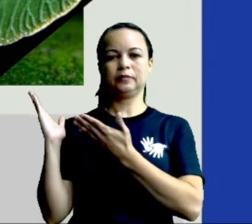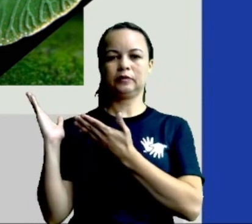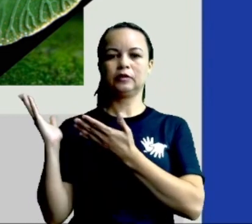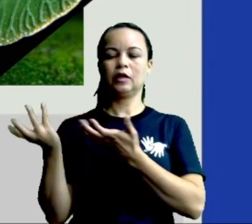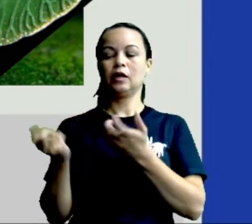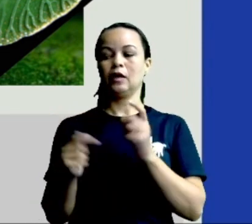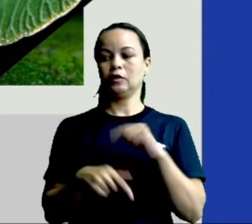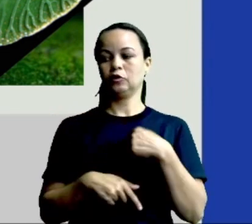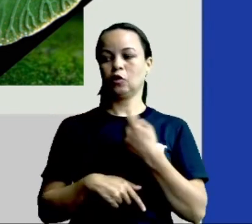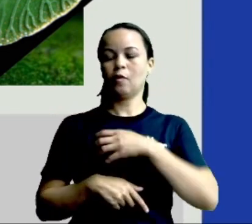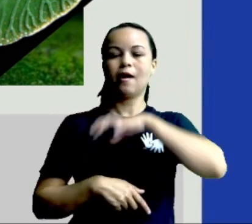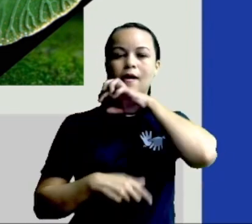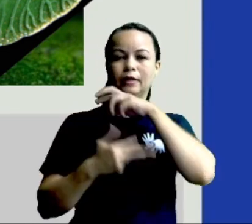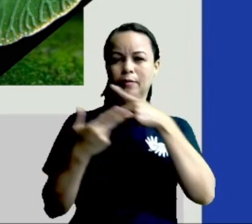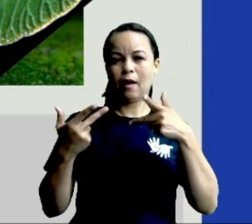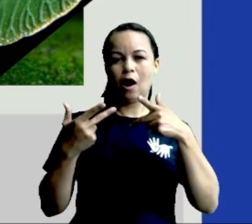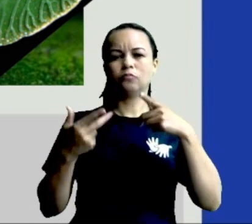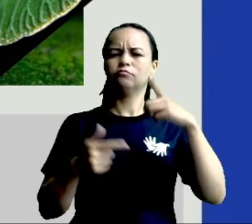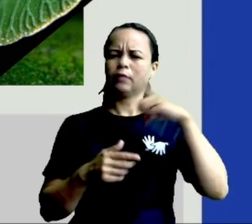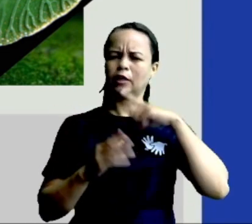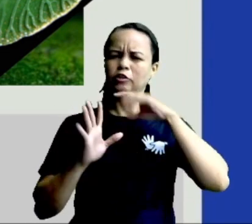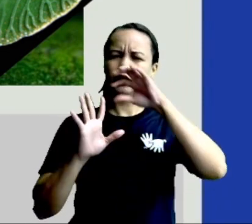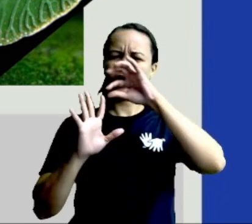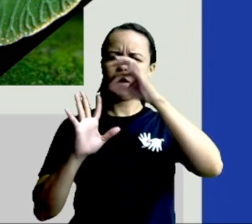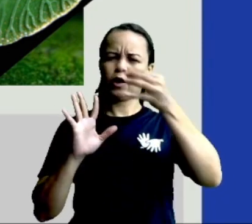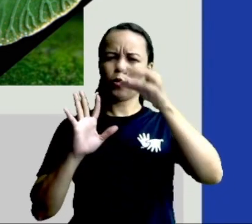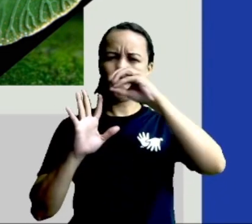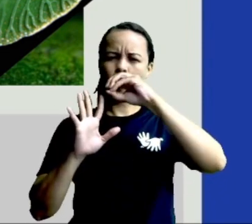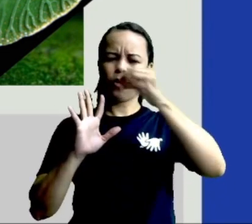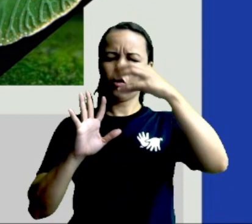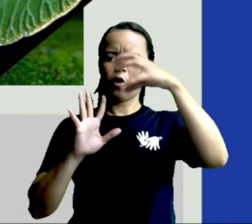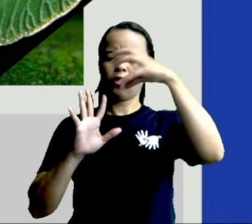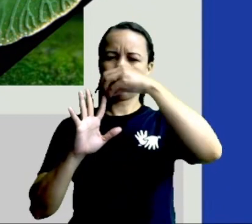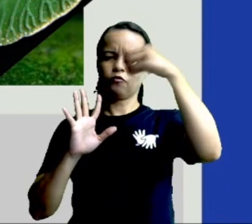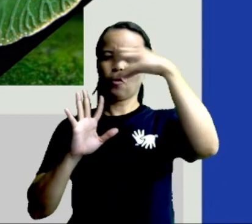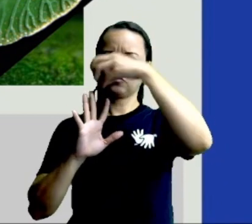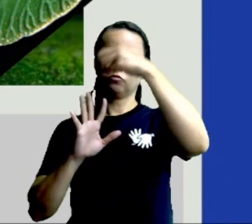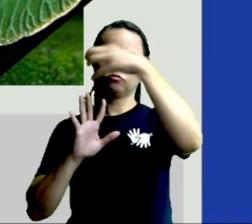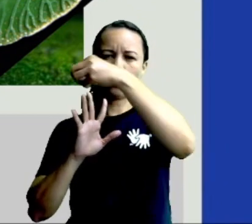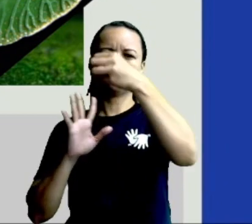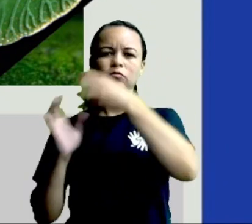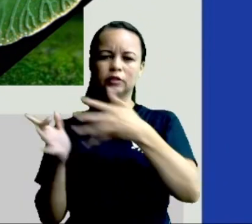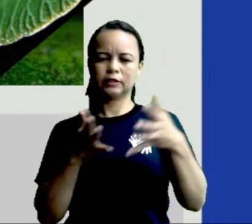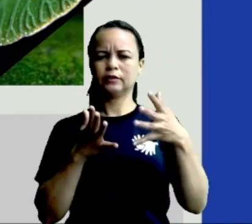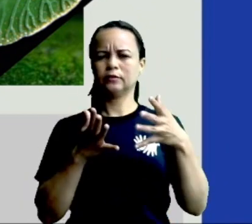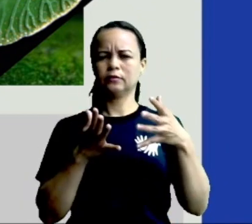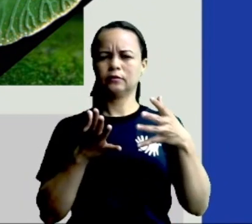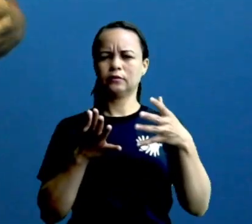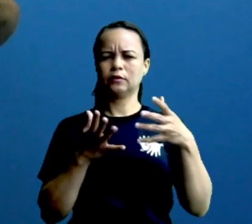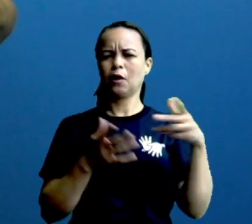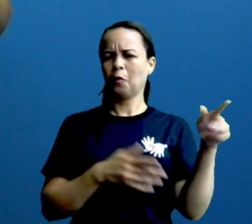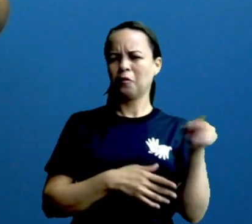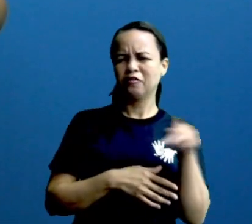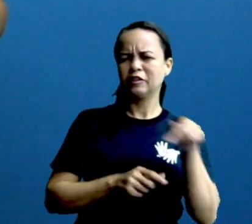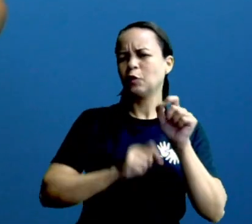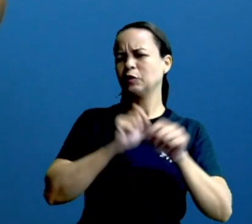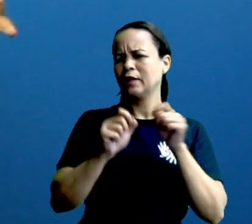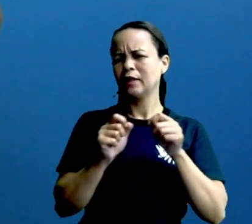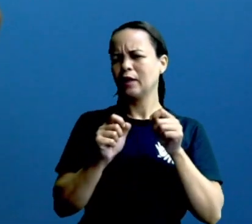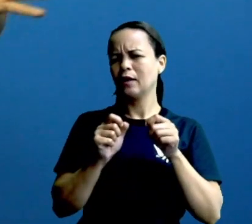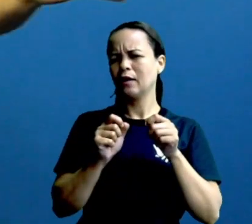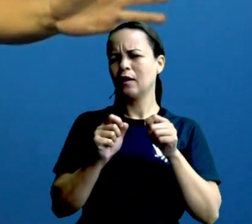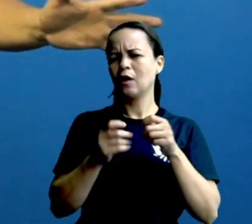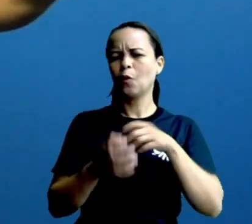animal, mas faço fotossíntese. What's new? O que é isso, Aprígio? Volta aqui comigo. Seria possível